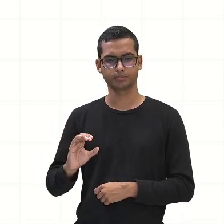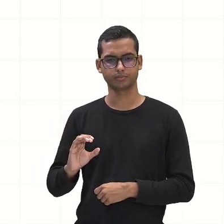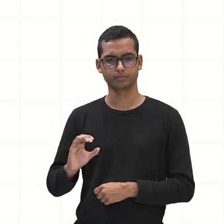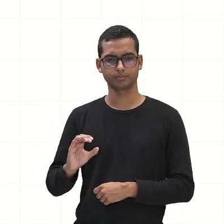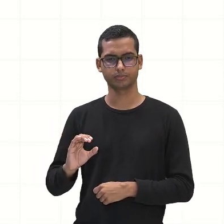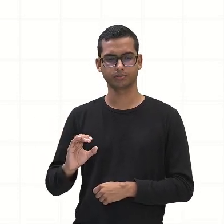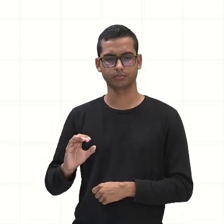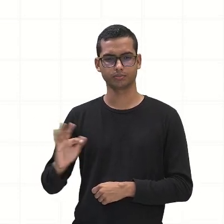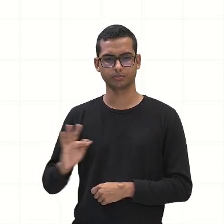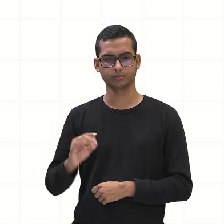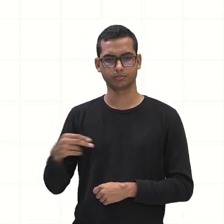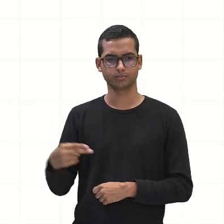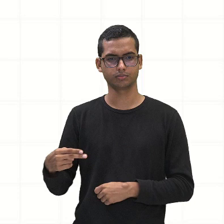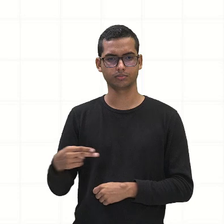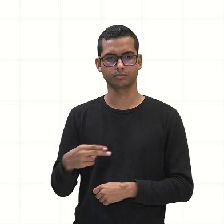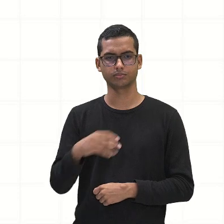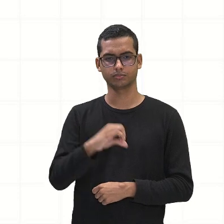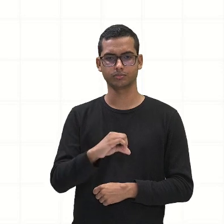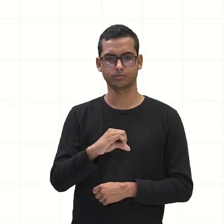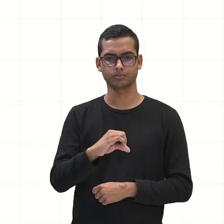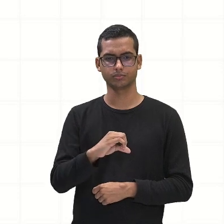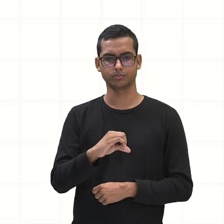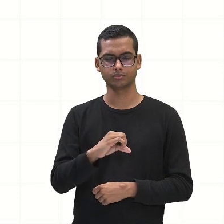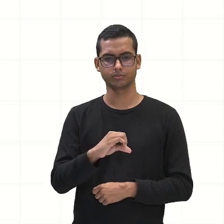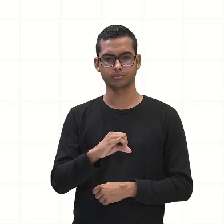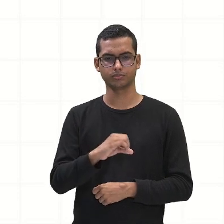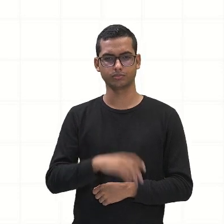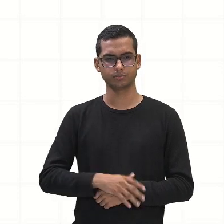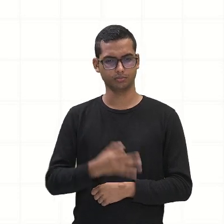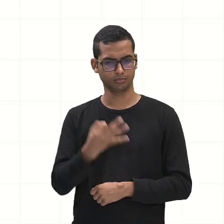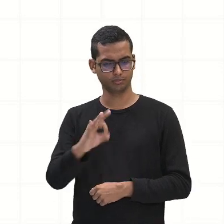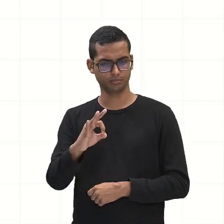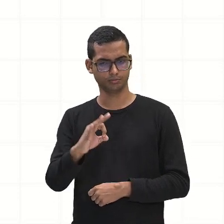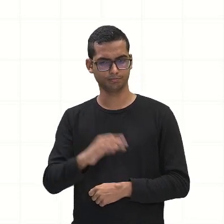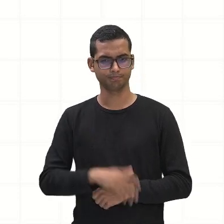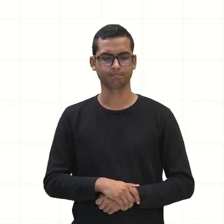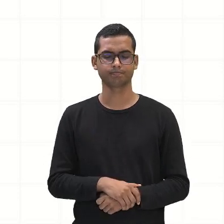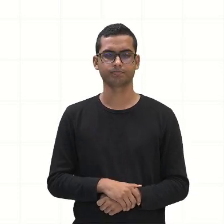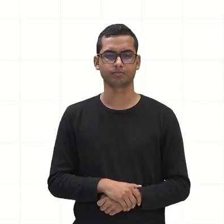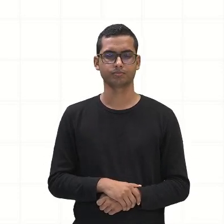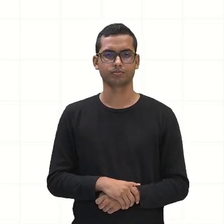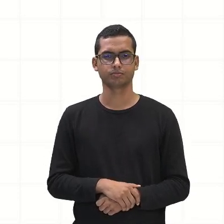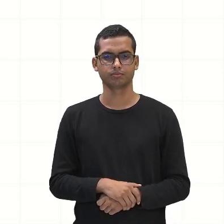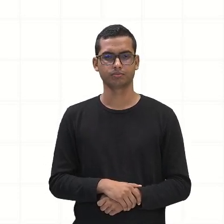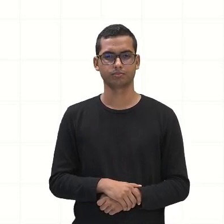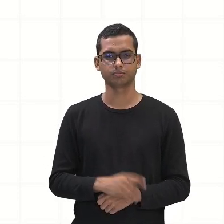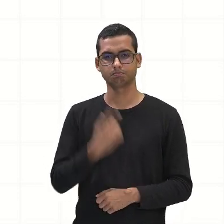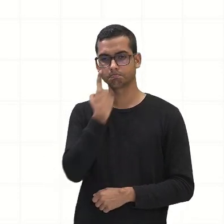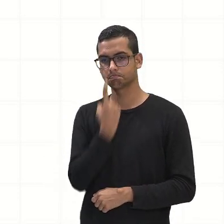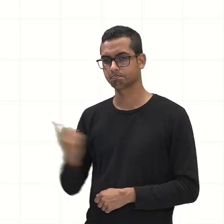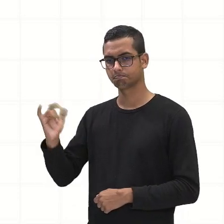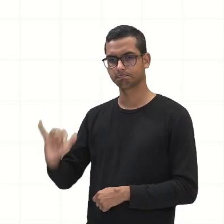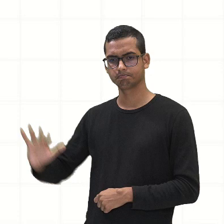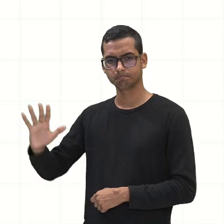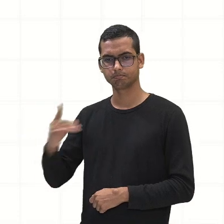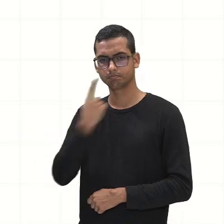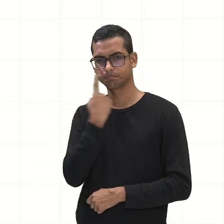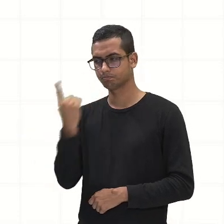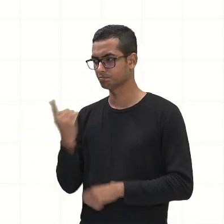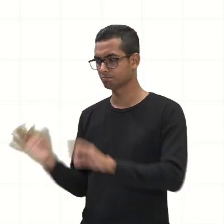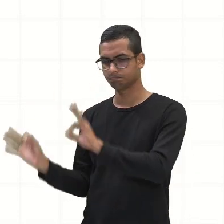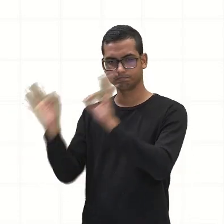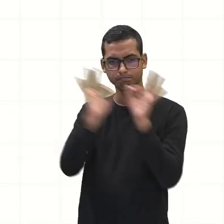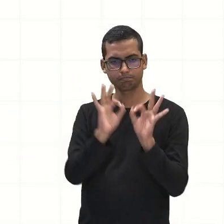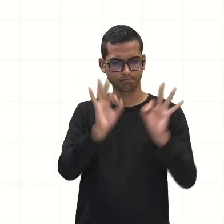Que a resposta correta seria a nossa letra C. Tudo certo? Então, observe bem aí a imagem. Fiz aqui